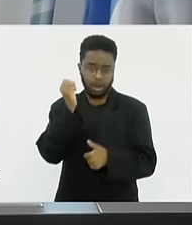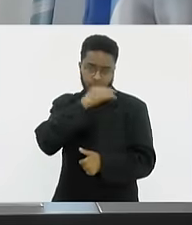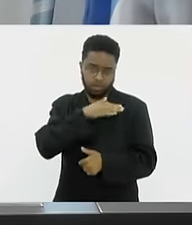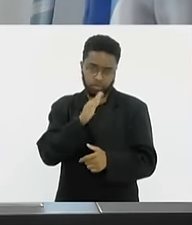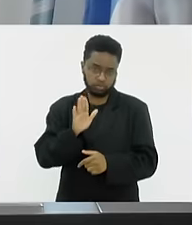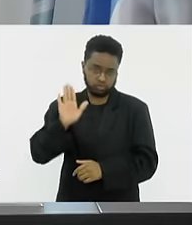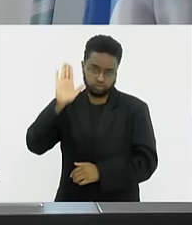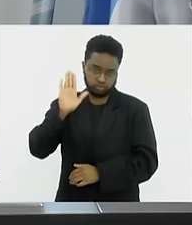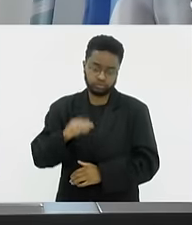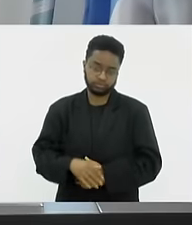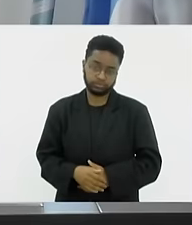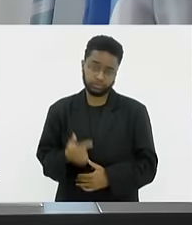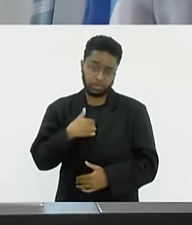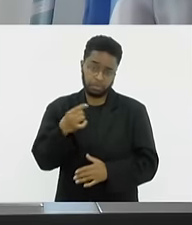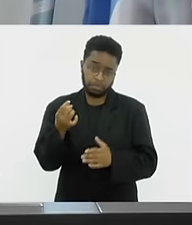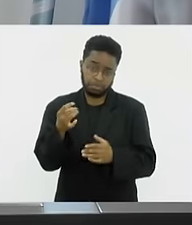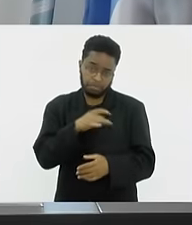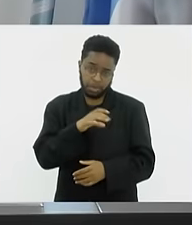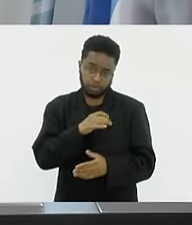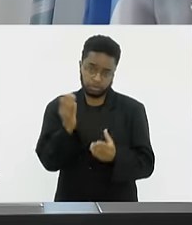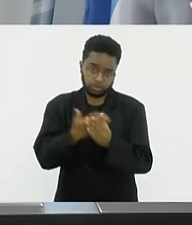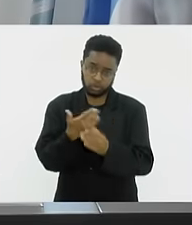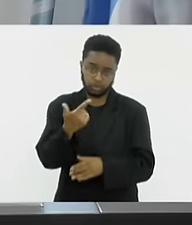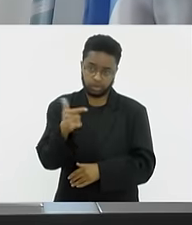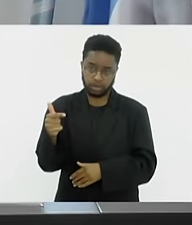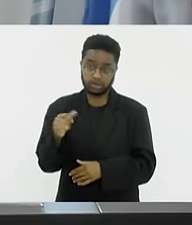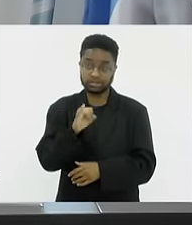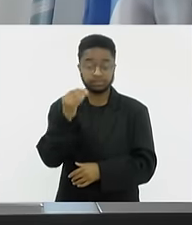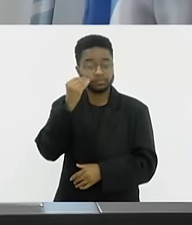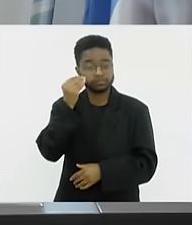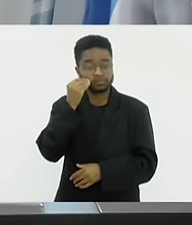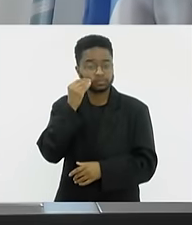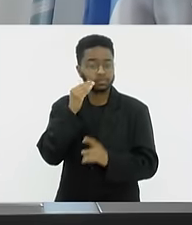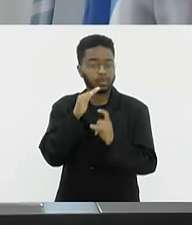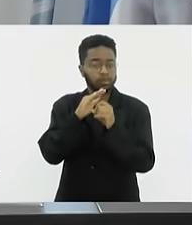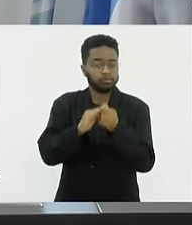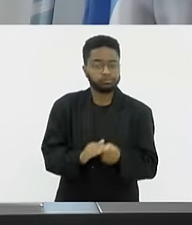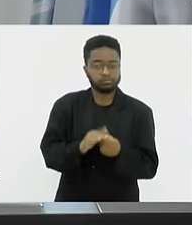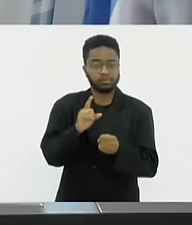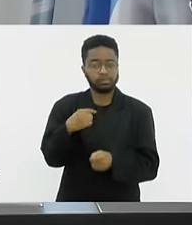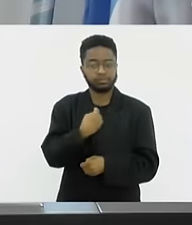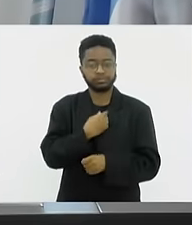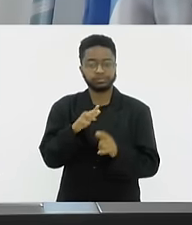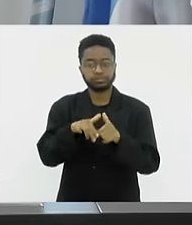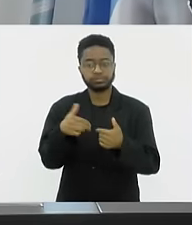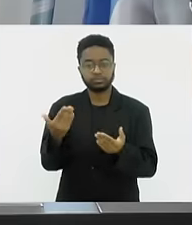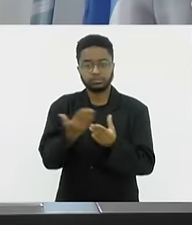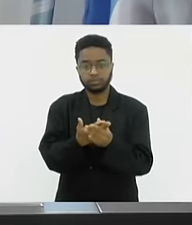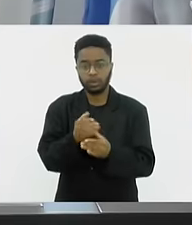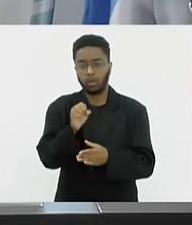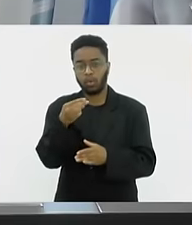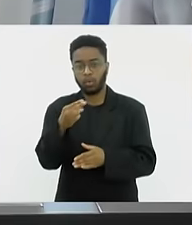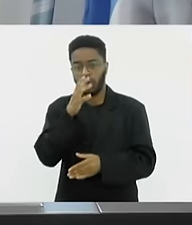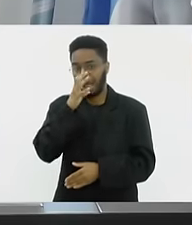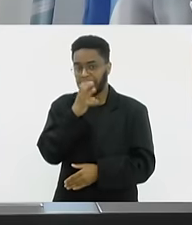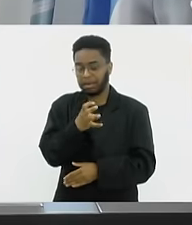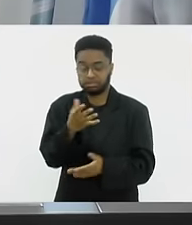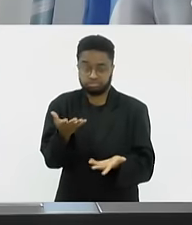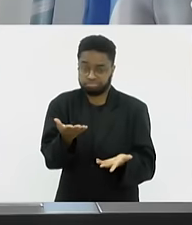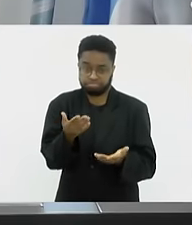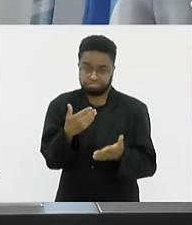isso, que venham mais processos, a gente tem medo de processo, não. Qualquer tentativa de nos intimidar com processo, com ameaça, é